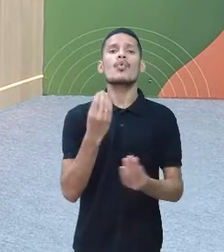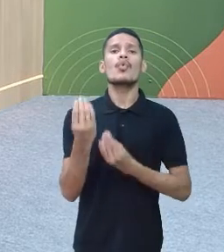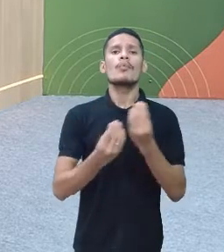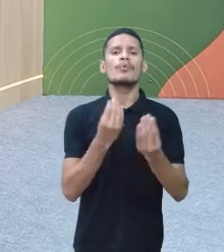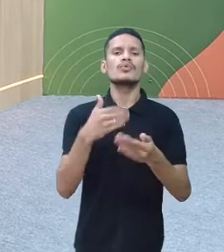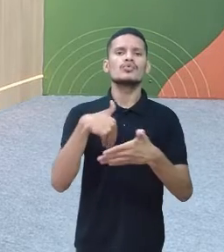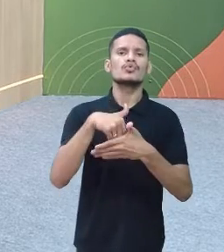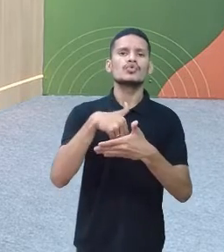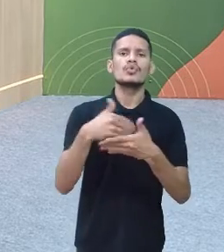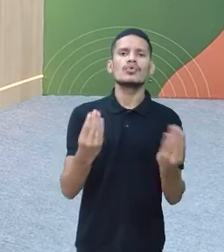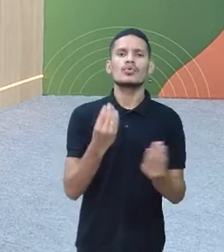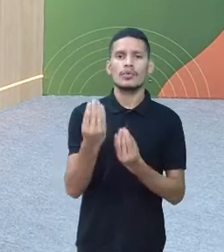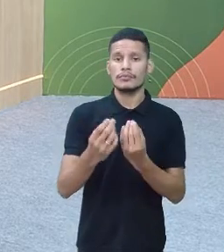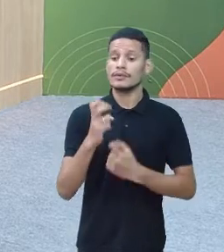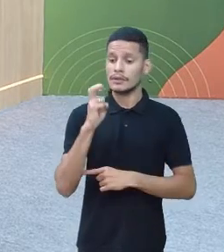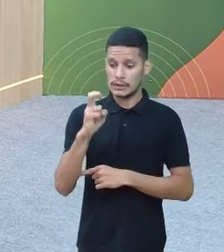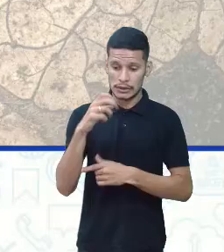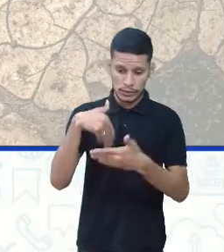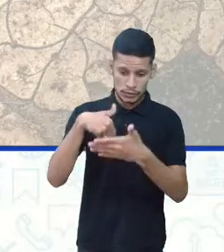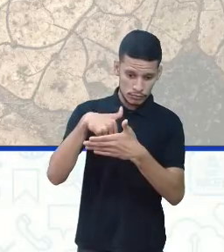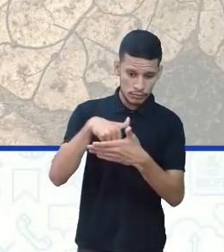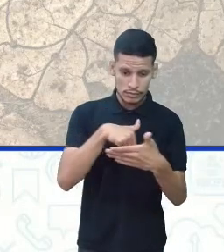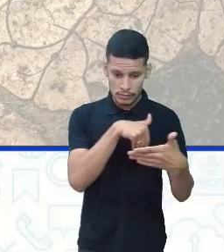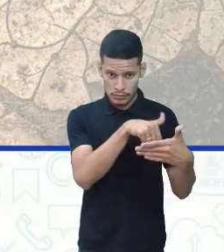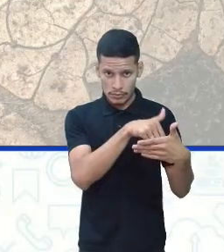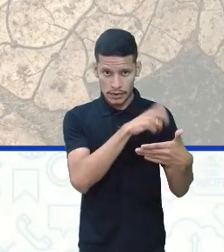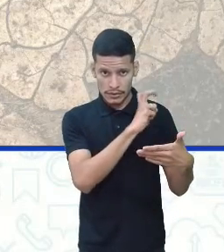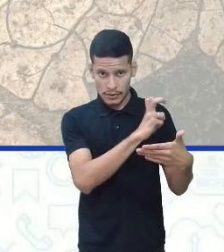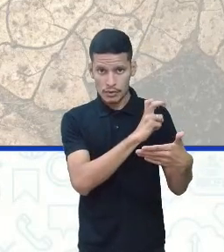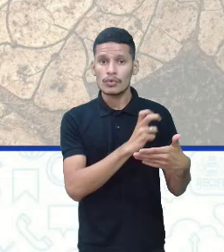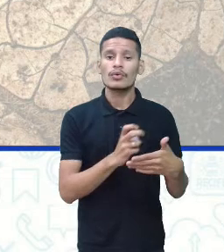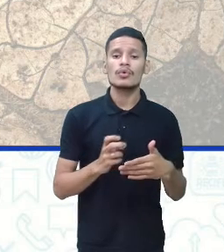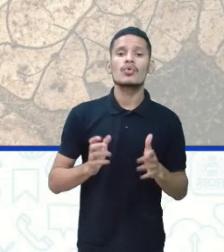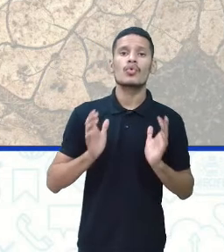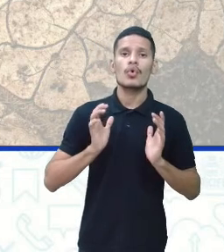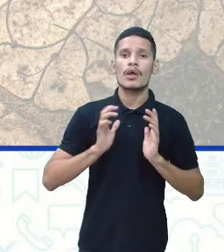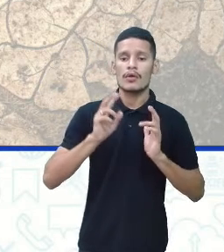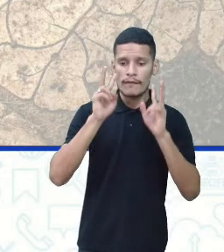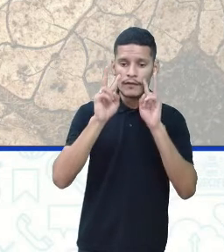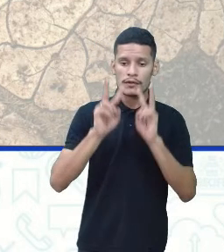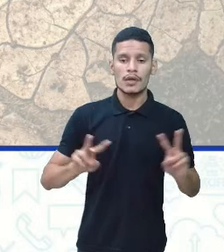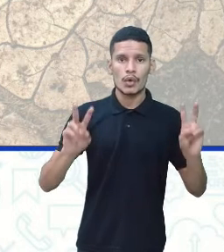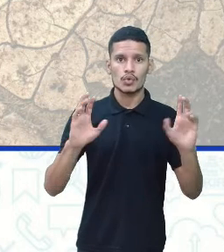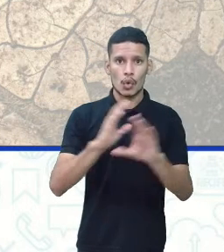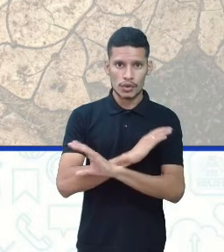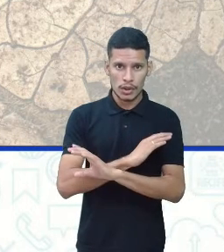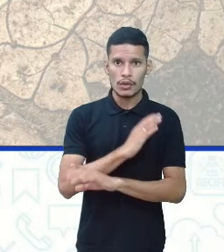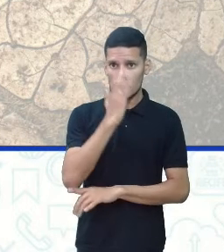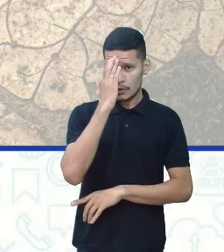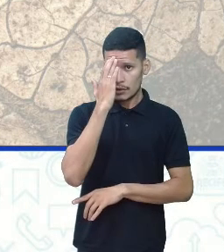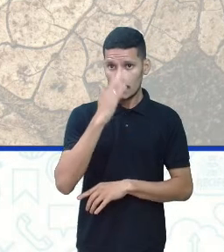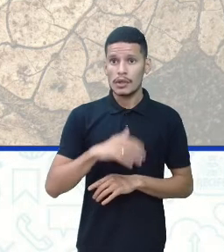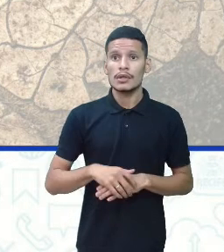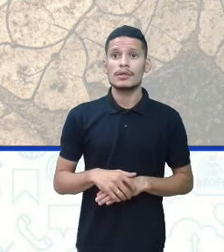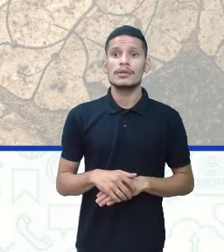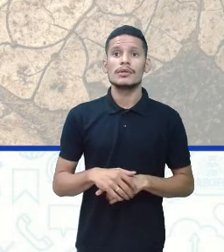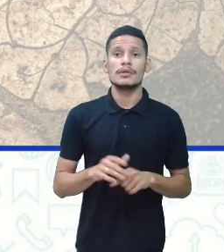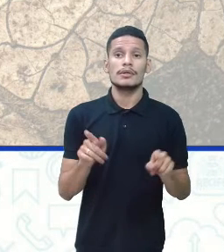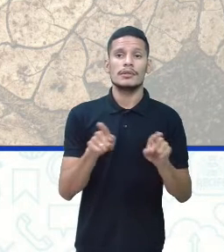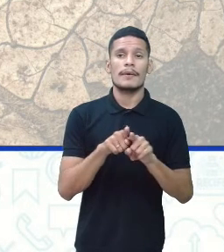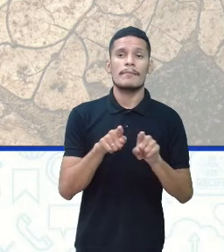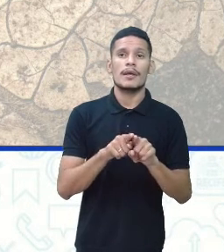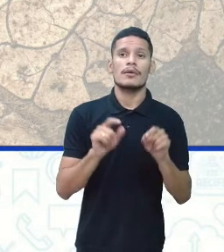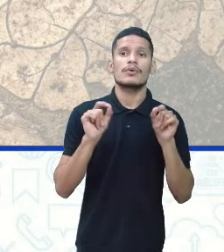jogo, né? São 5 jogadores para cada lado, um goleiro que tem a visão total, olha aquilo que eu falei para vocês, né?